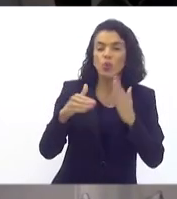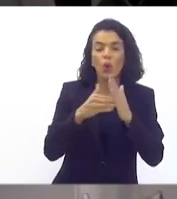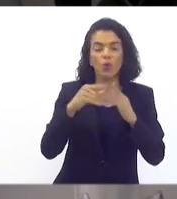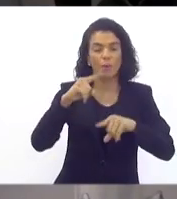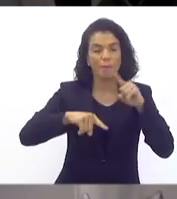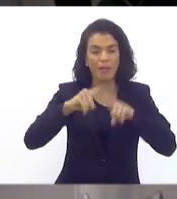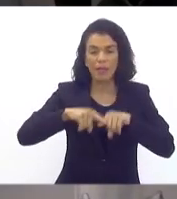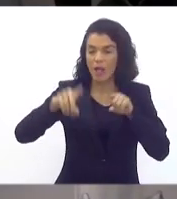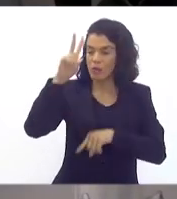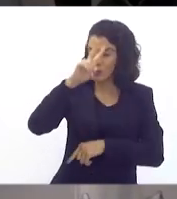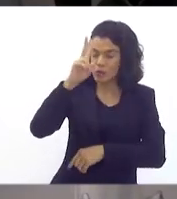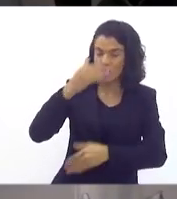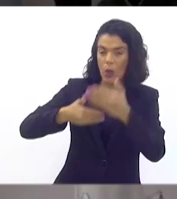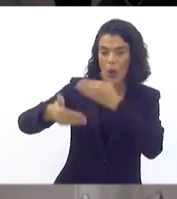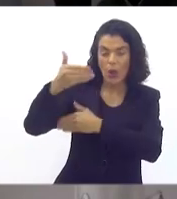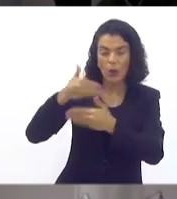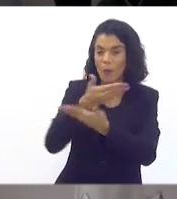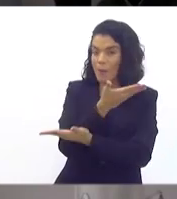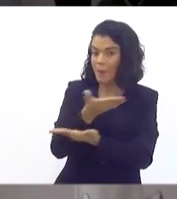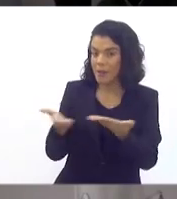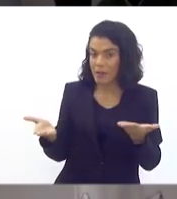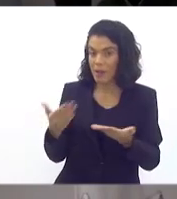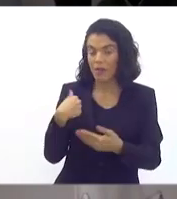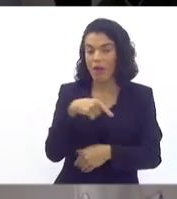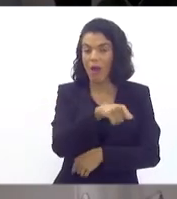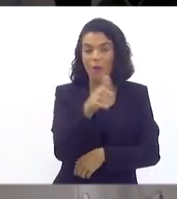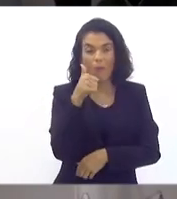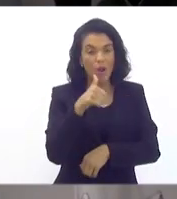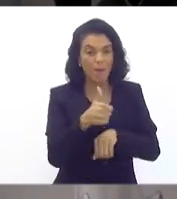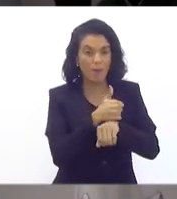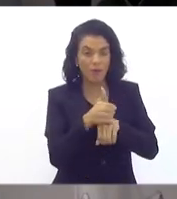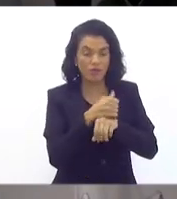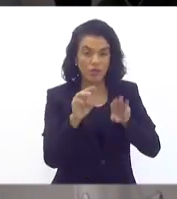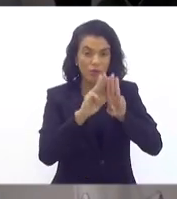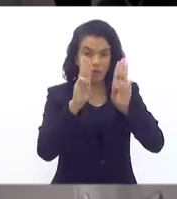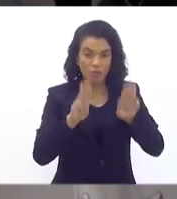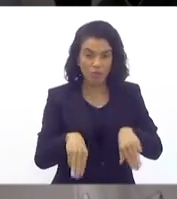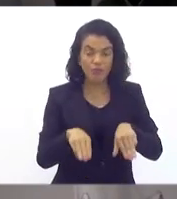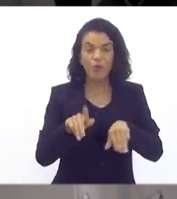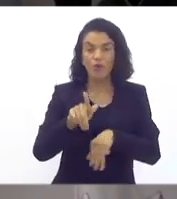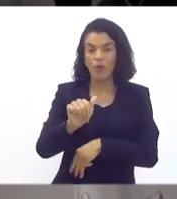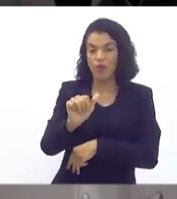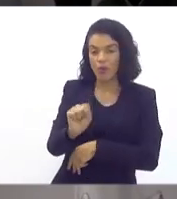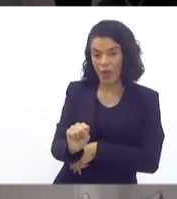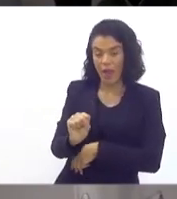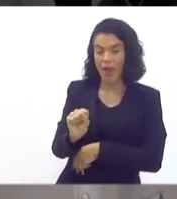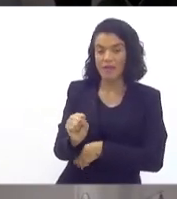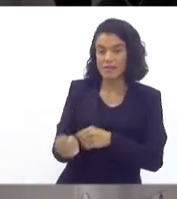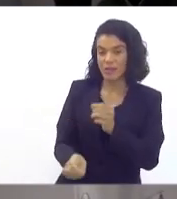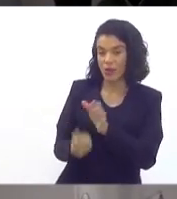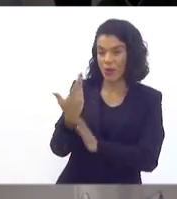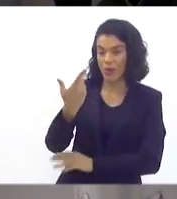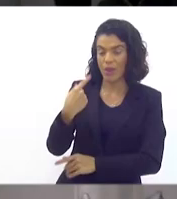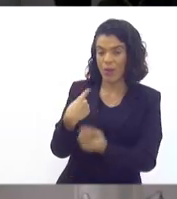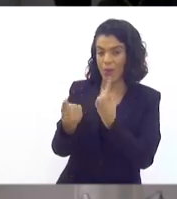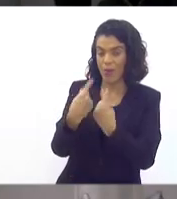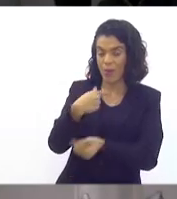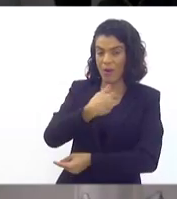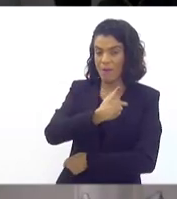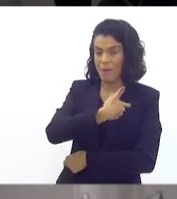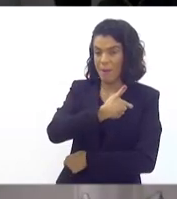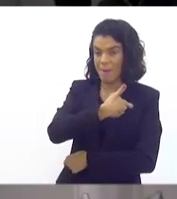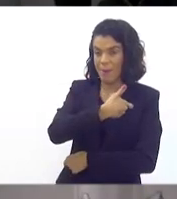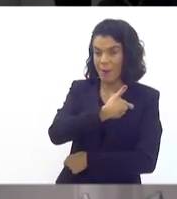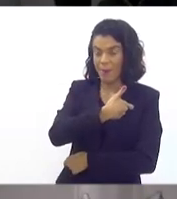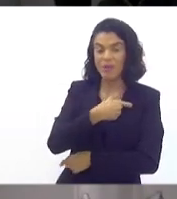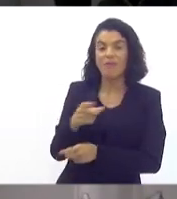então Ou seja eu sou da museóloga que criou o museu do gás aqui na Presidente Vargas uma vez chamaram ela o